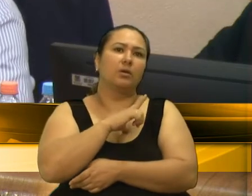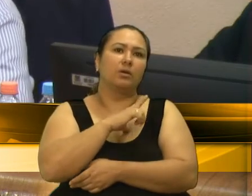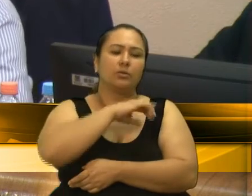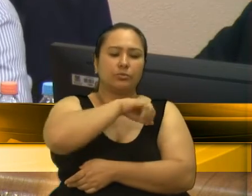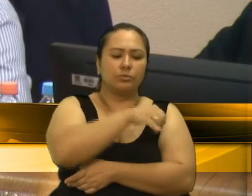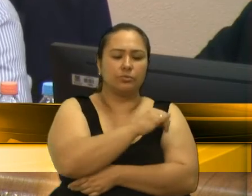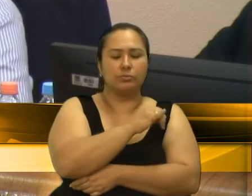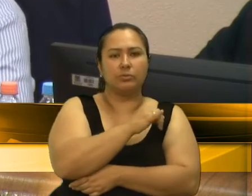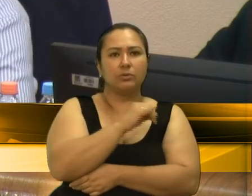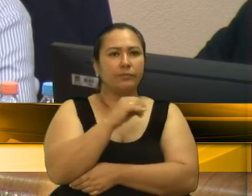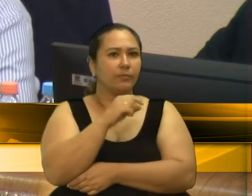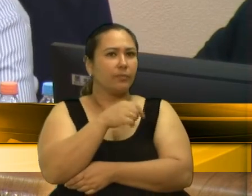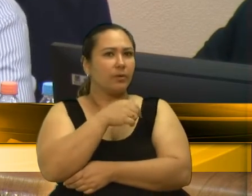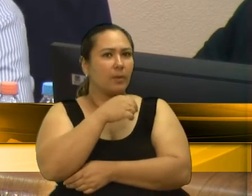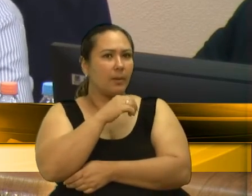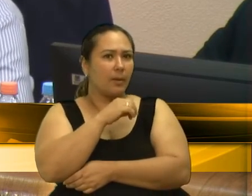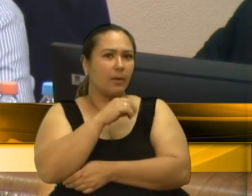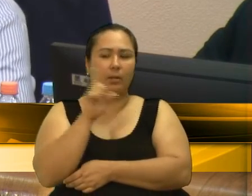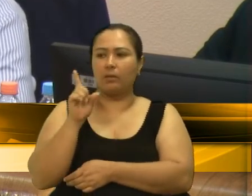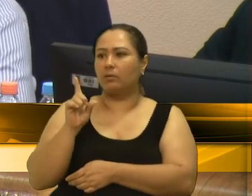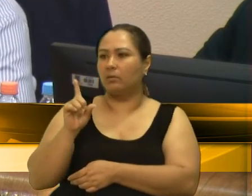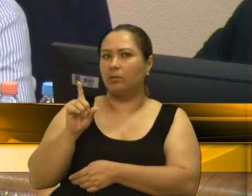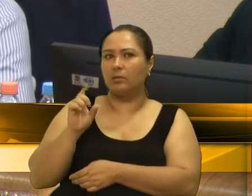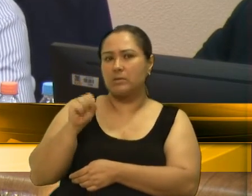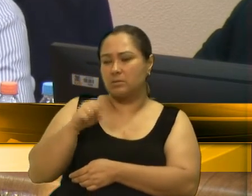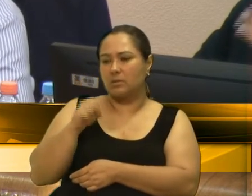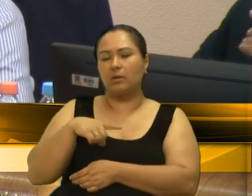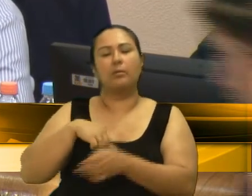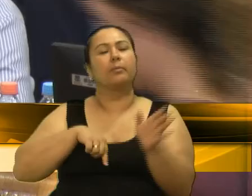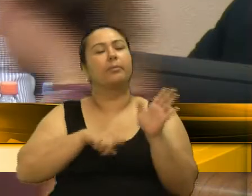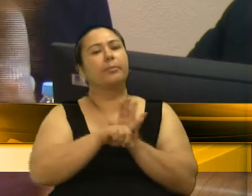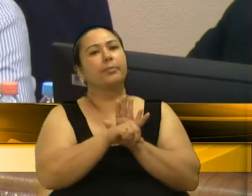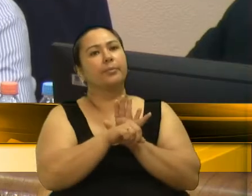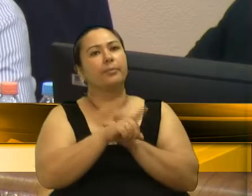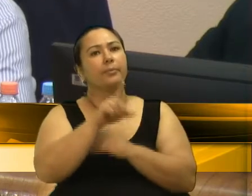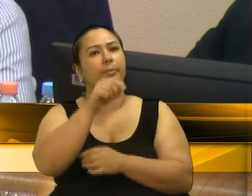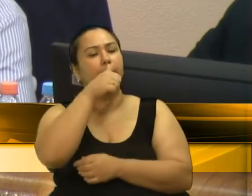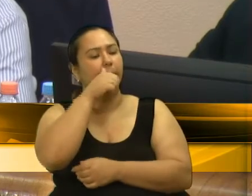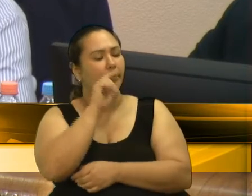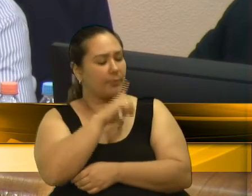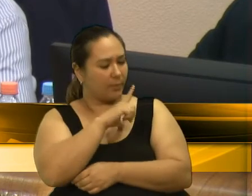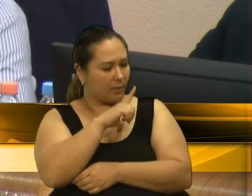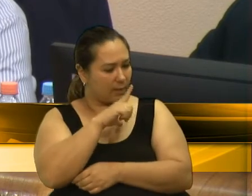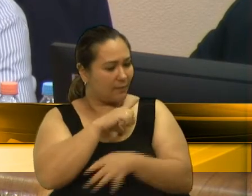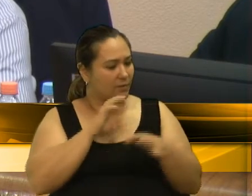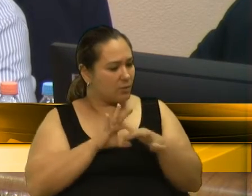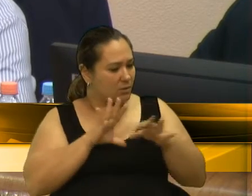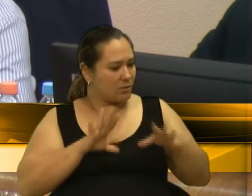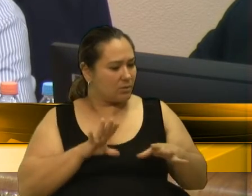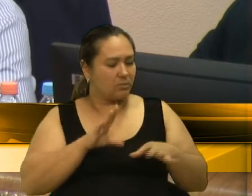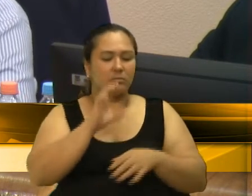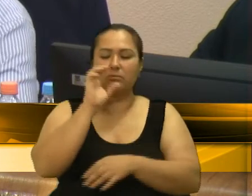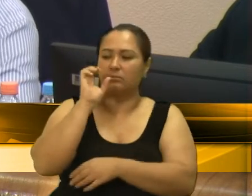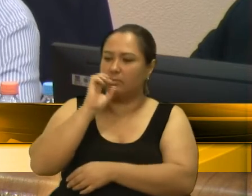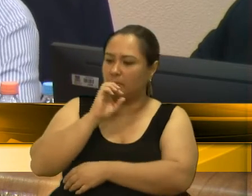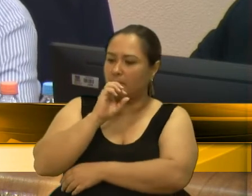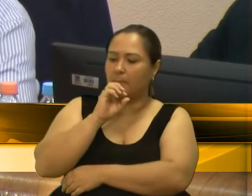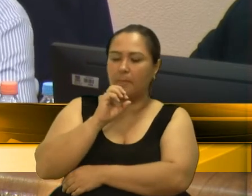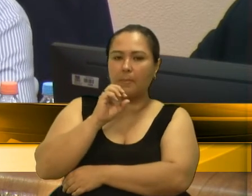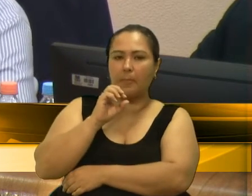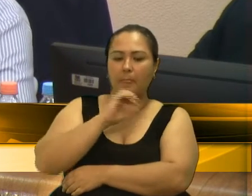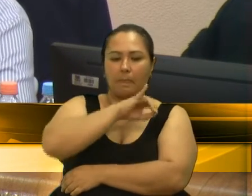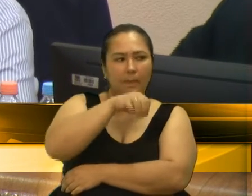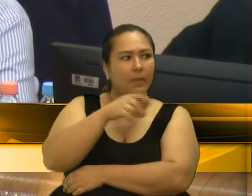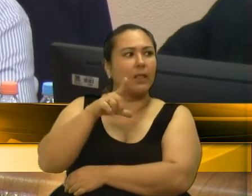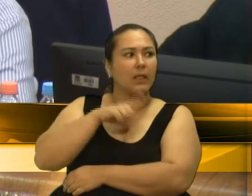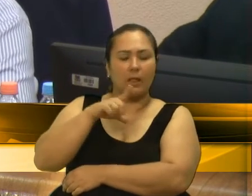solicitação para esse evento? Senhor Jomir, houve solicitação. Vereadora Paula, e ele foi deferido pelo senhor ou pelo prefeito?